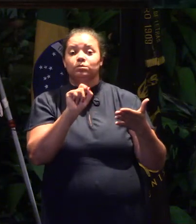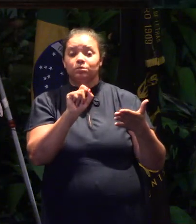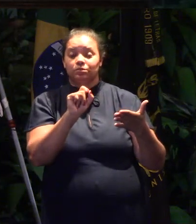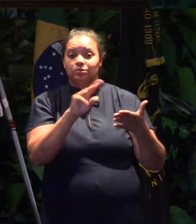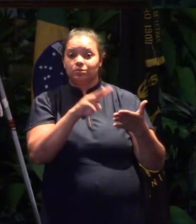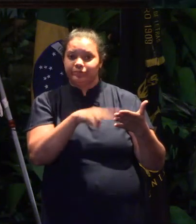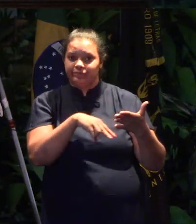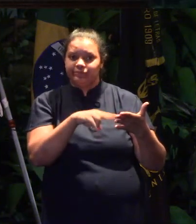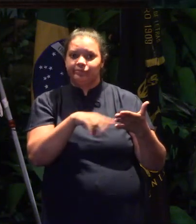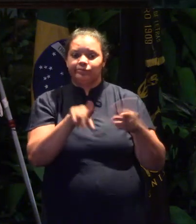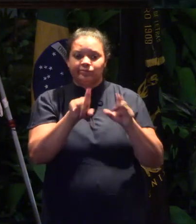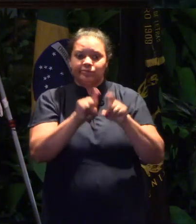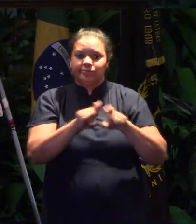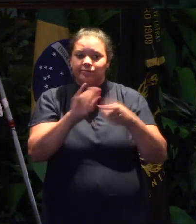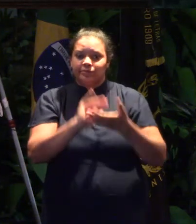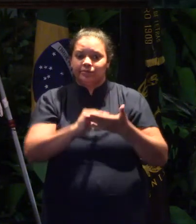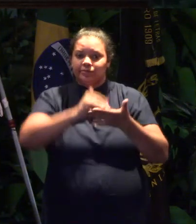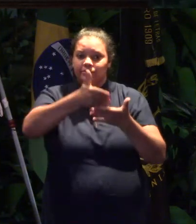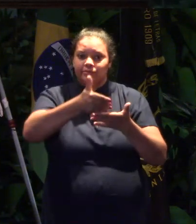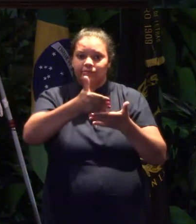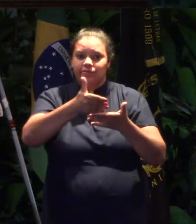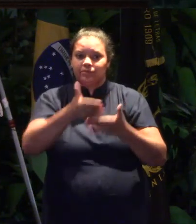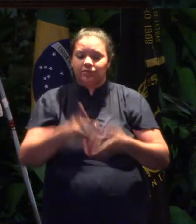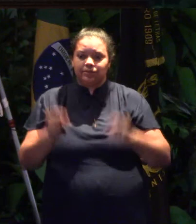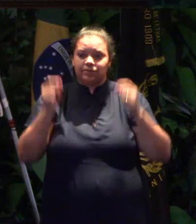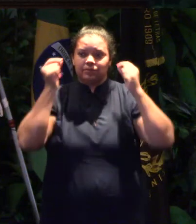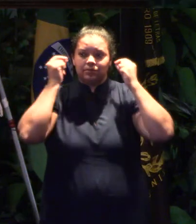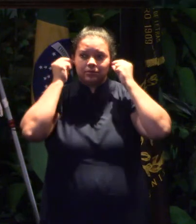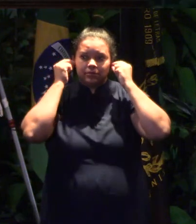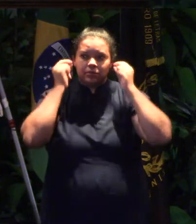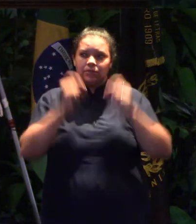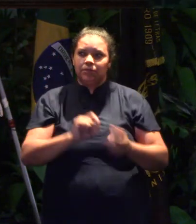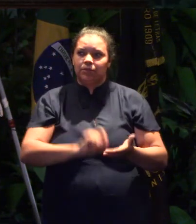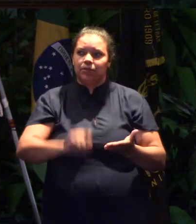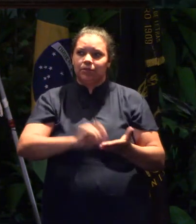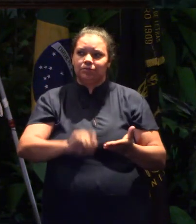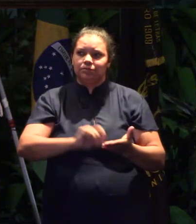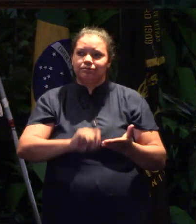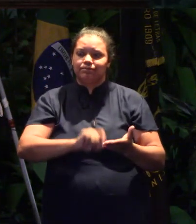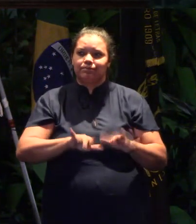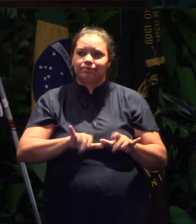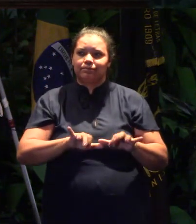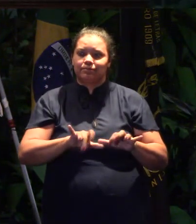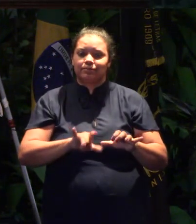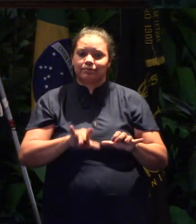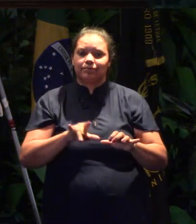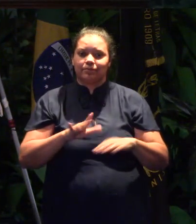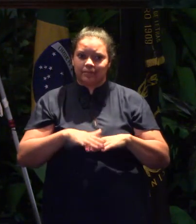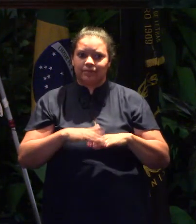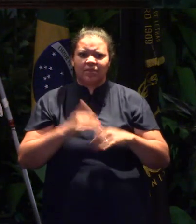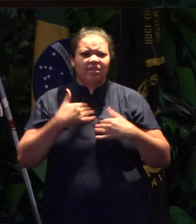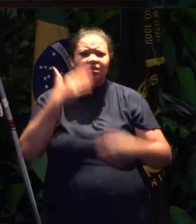o que você estava no computador, você estava lendo o que você escreveu. Isso é, seria... Eu não entendo